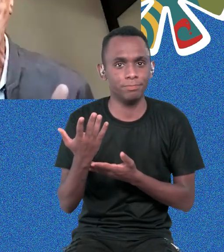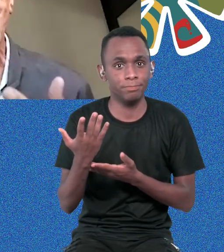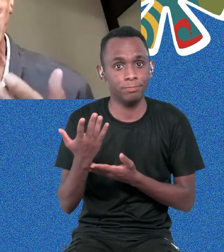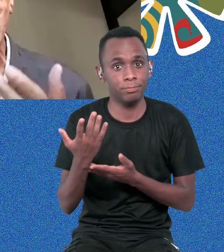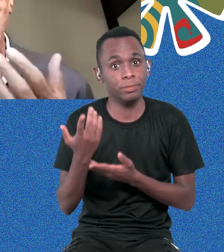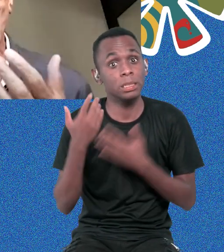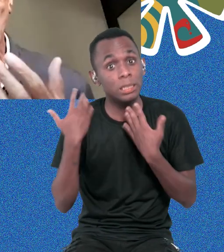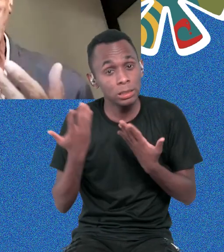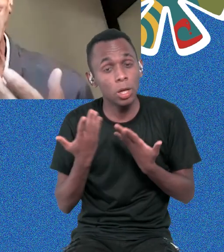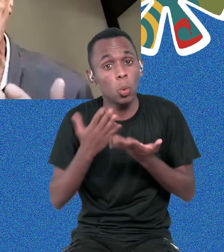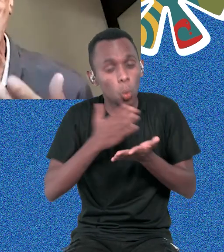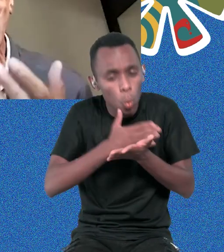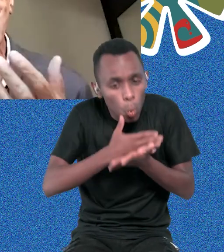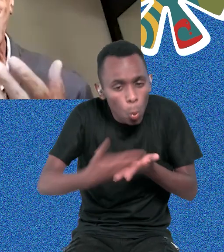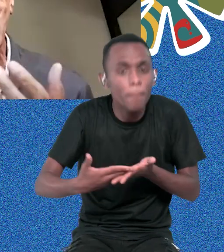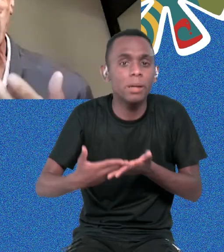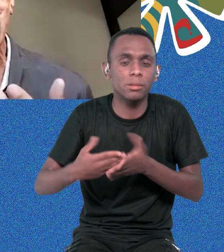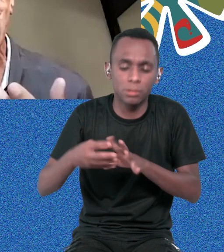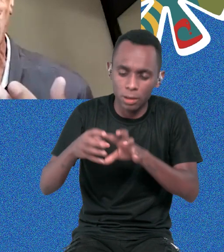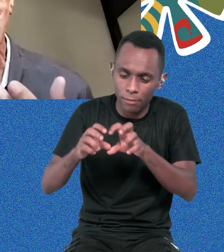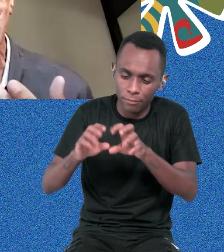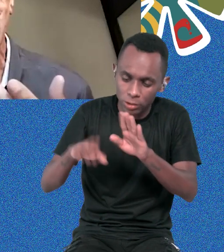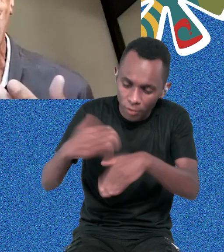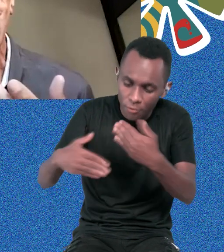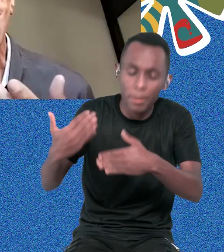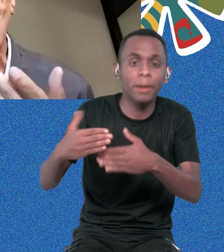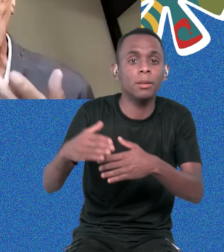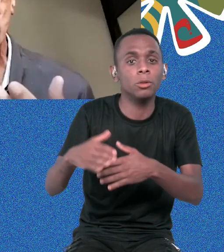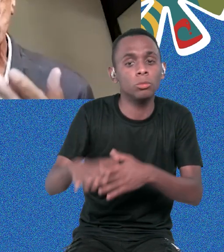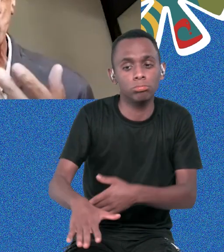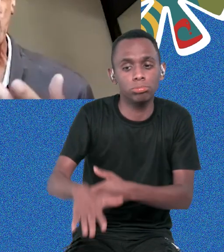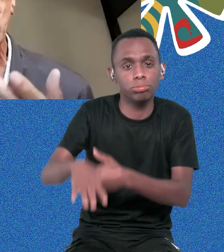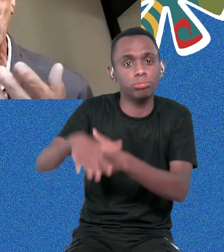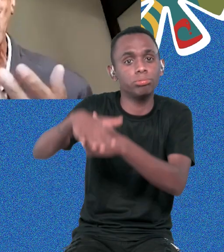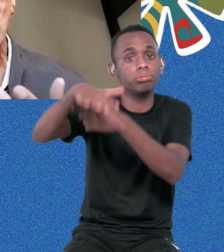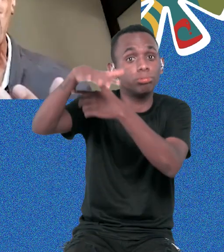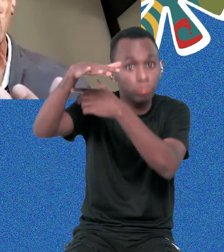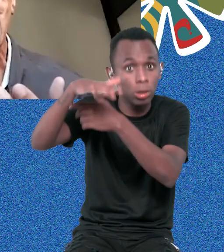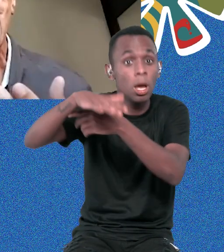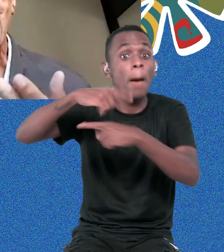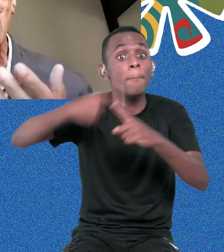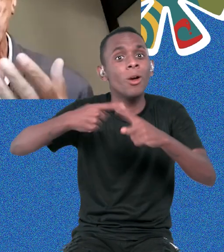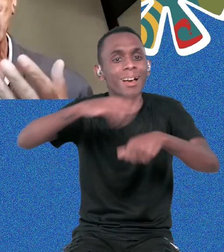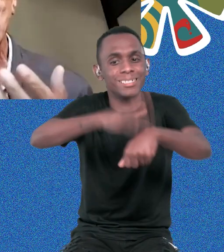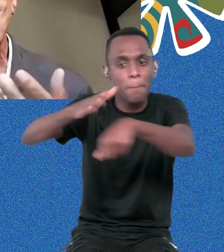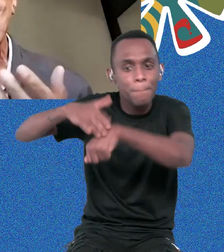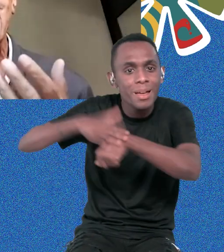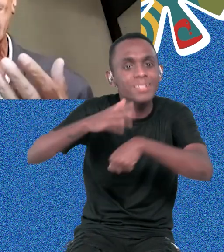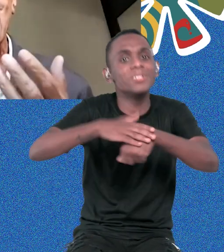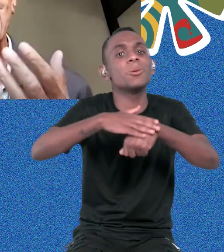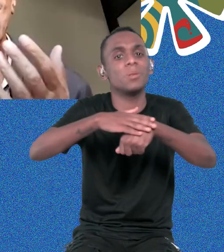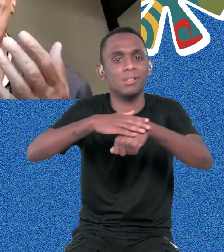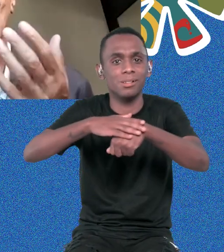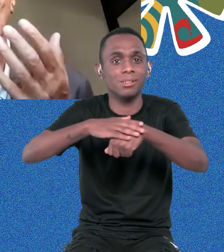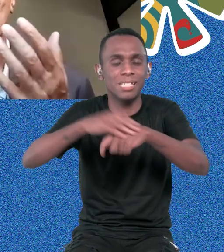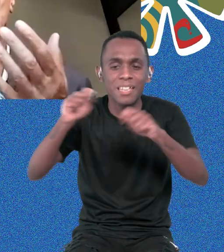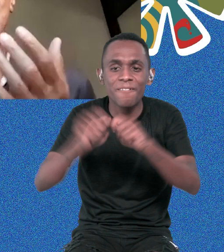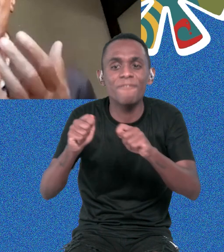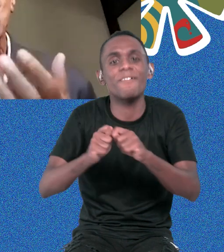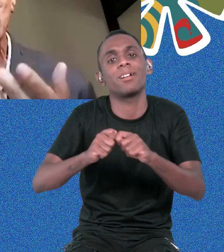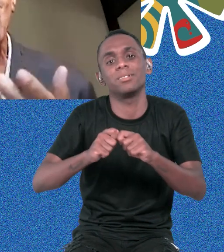polis. Veja, formação da infância como sujeitos da polis era, sobretudo, formação deles